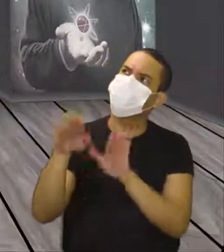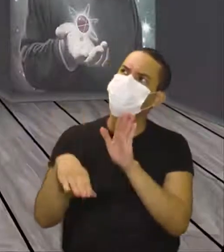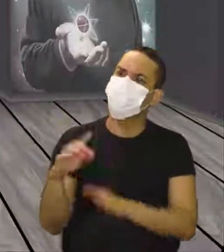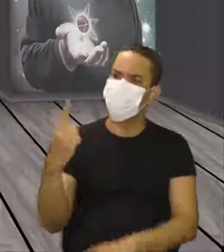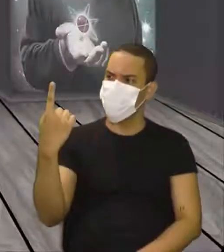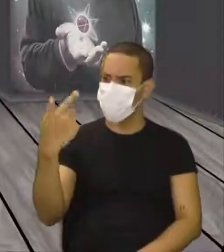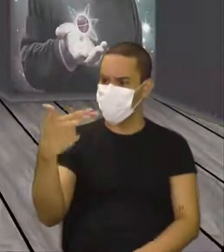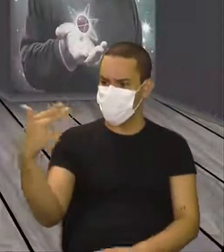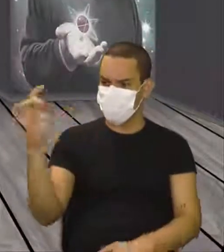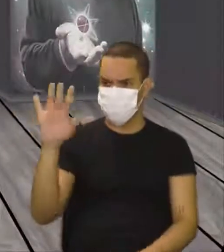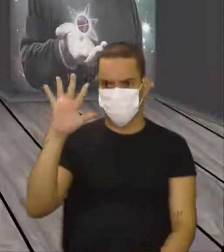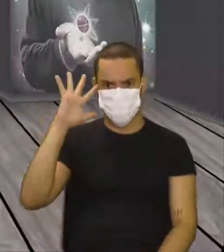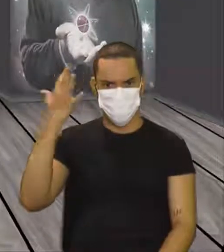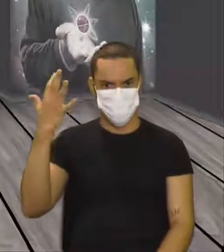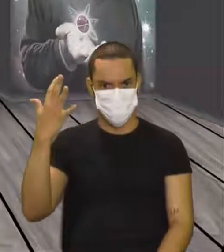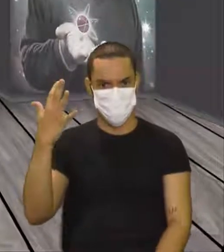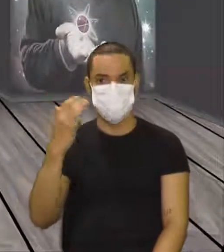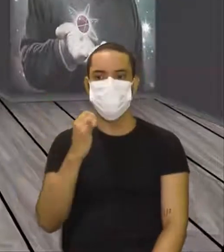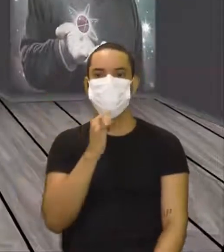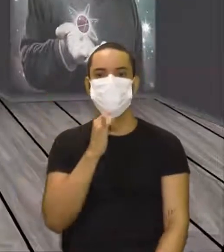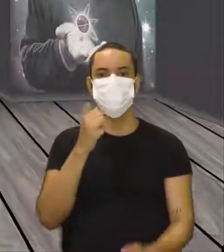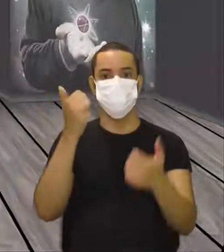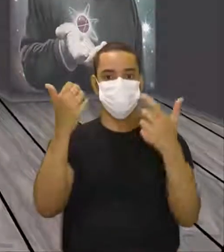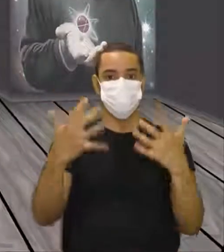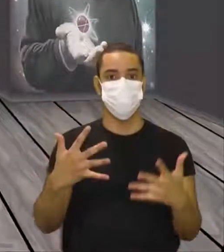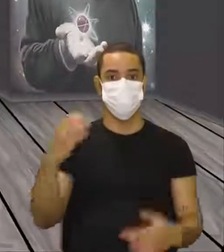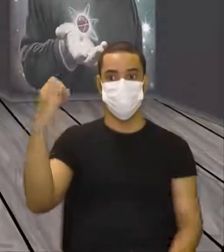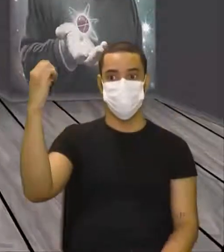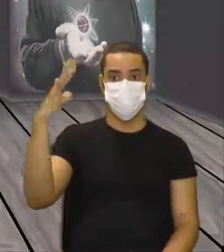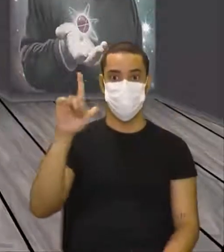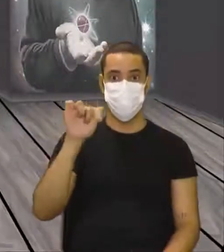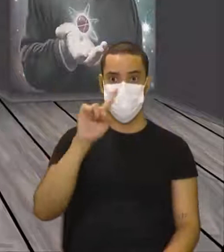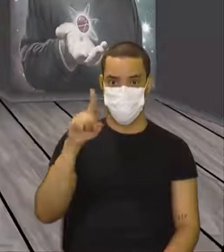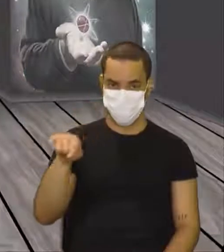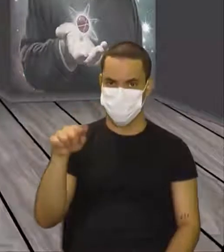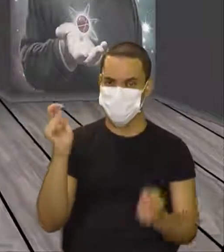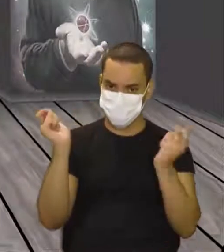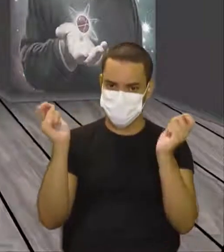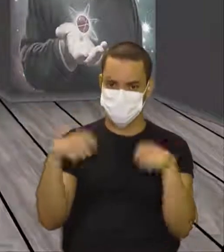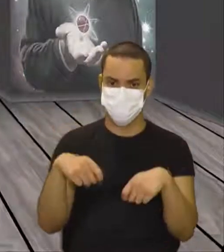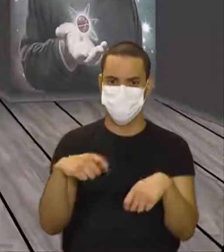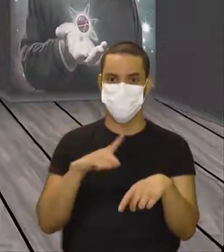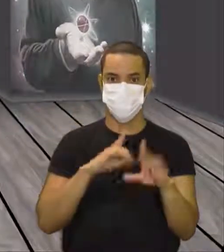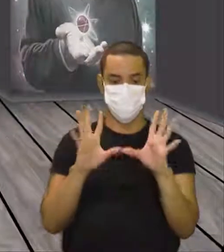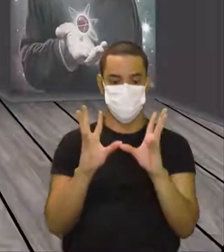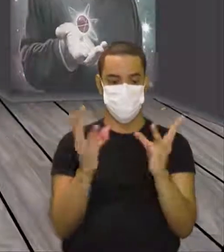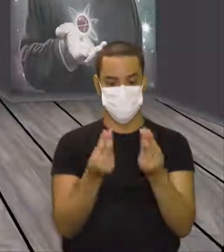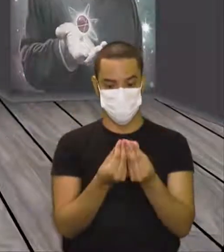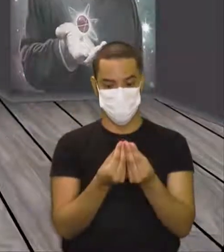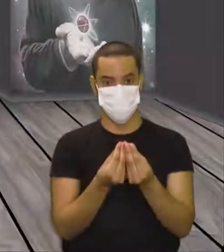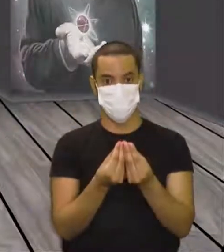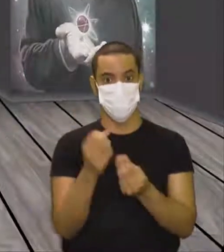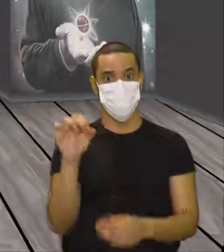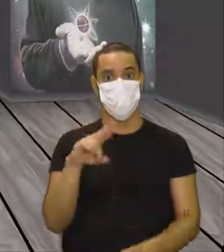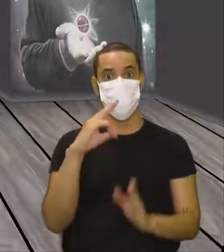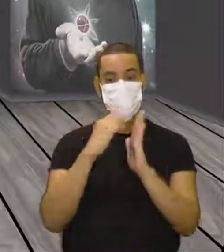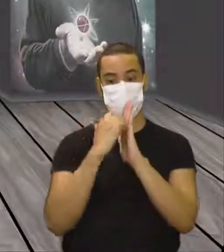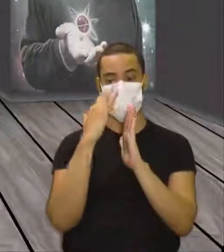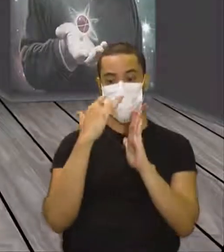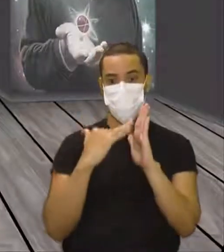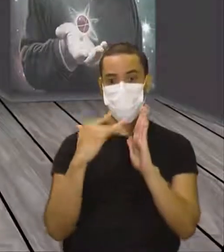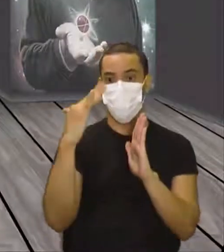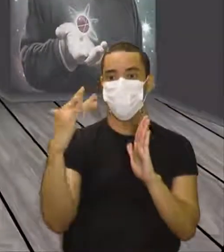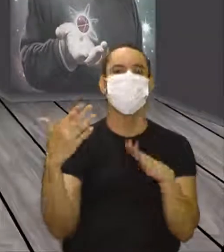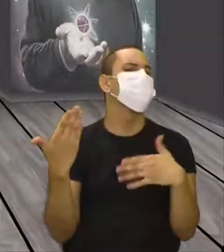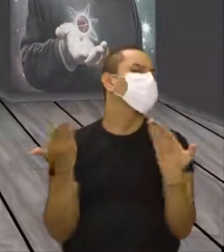só para resolver. Quando falamos, por exemplo, da luz, você vai ver que eu posso considerar uma partícula e posso considerá-la uma onda. Quando?